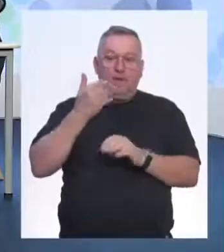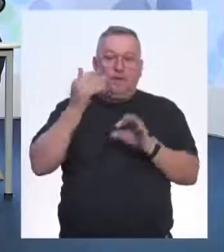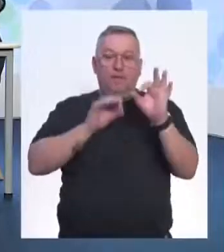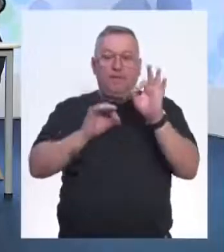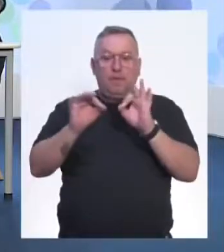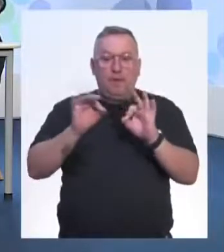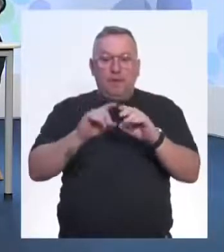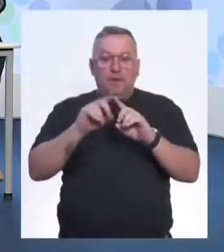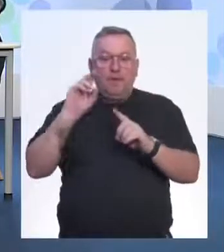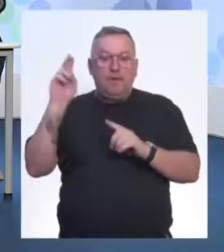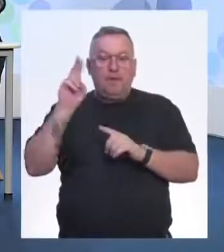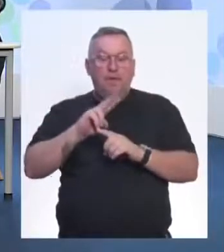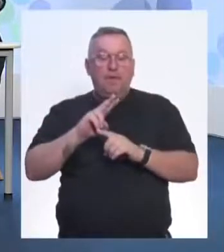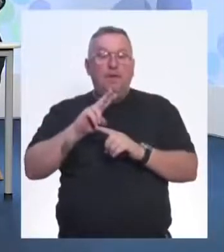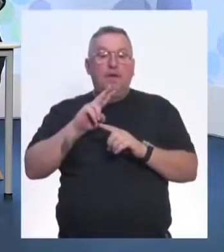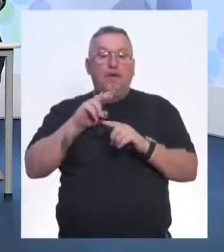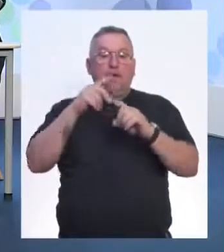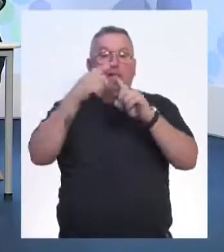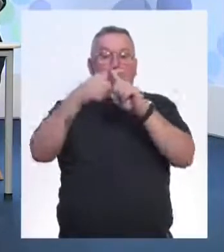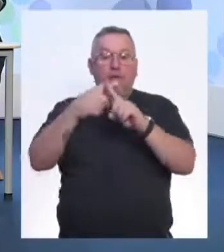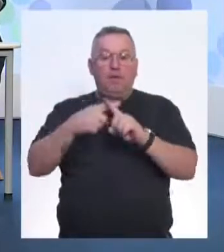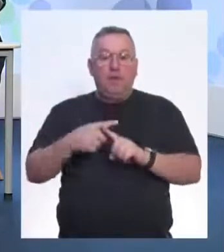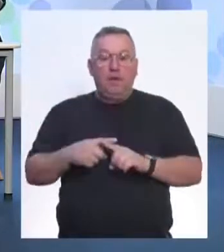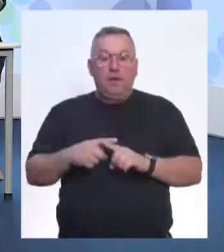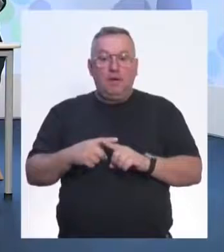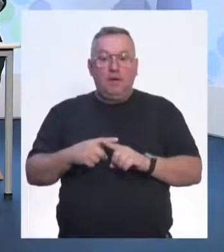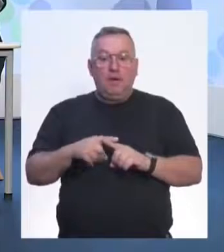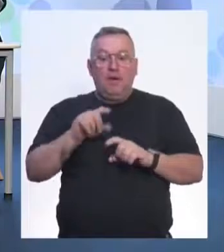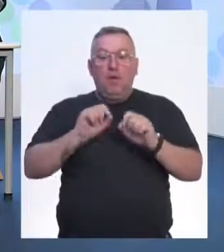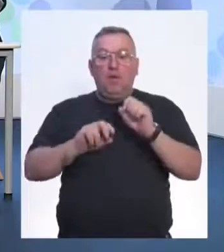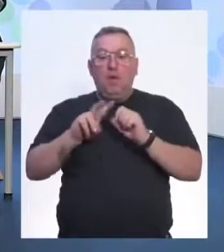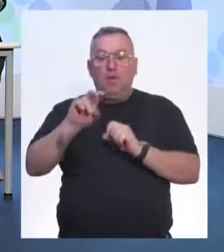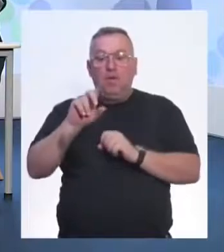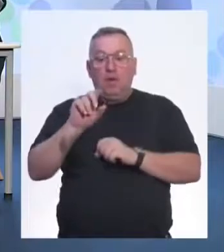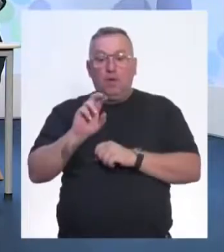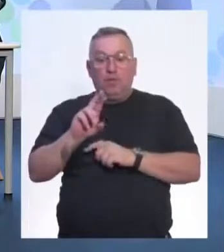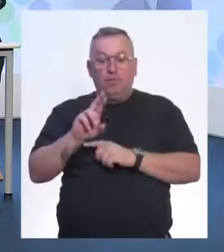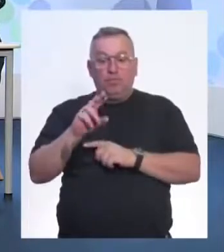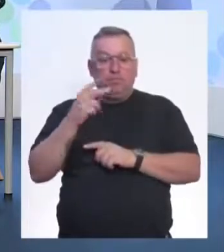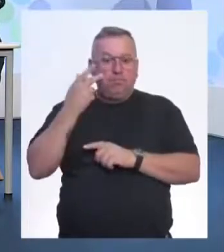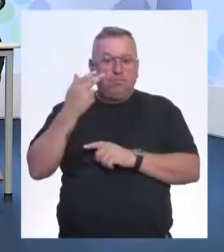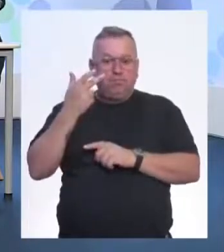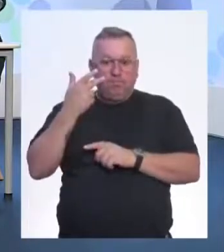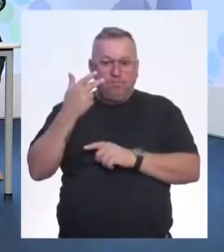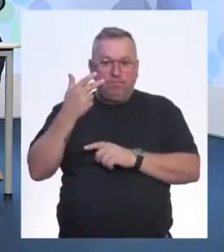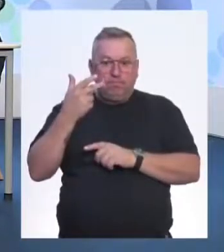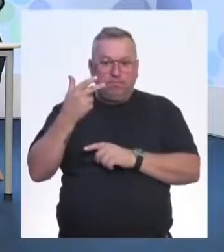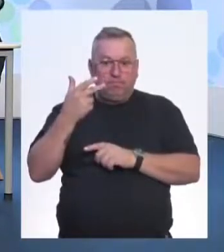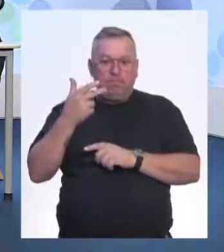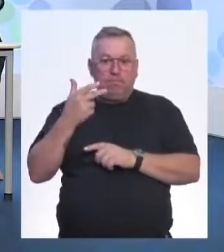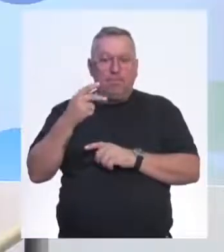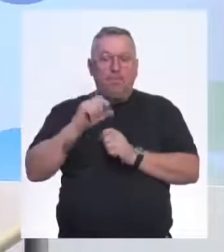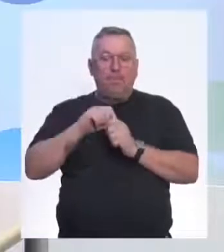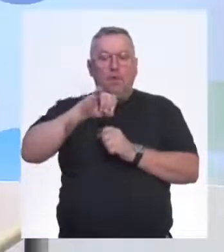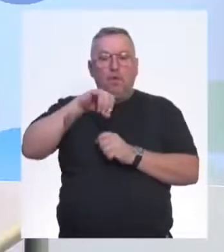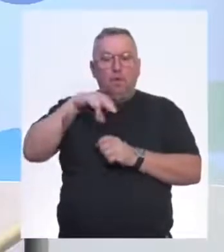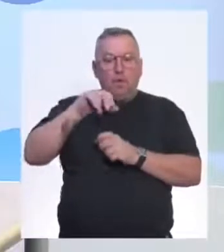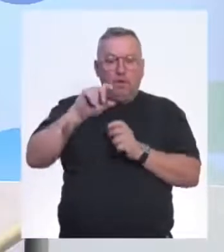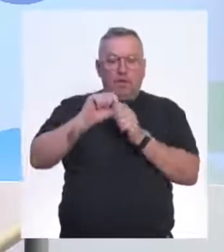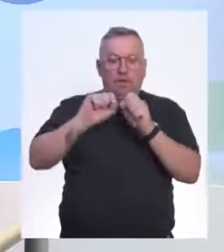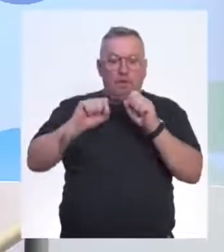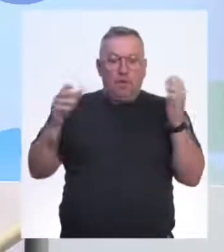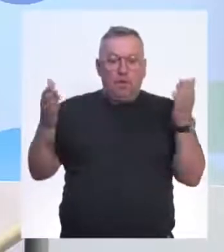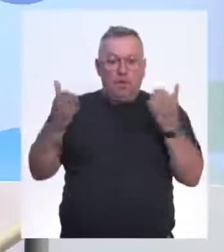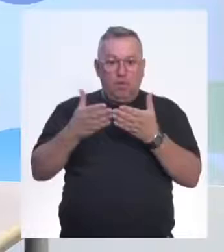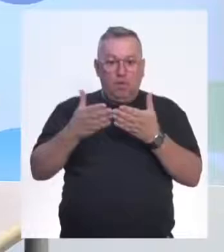processo, se a gente for olhar na tabuada, qual é o valor comum, né, que vem do que o Jonas vai fazer agora? Então,